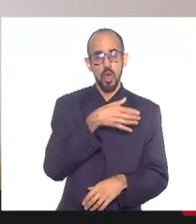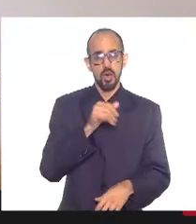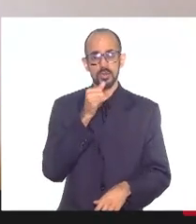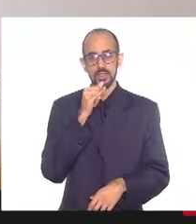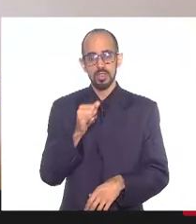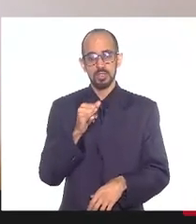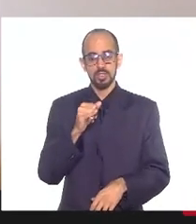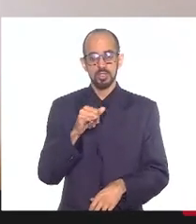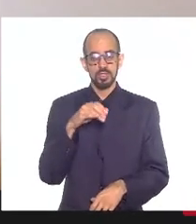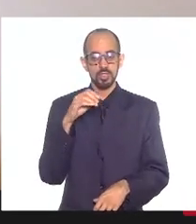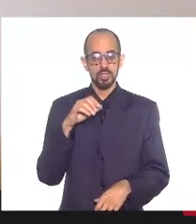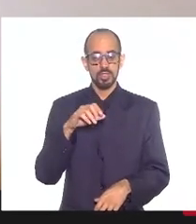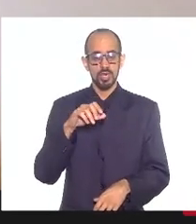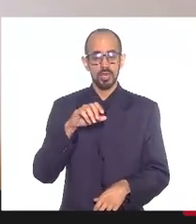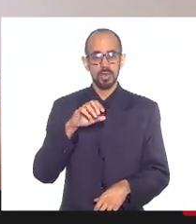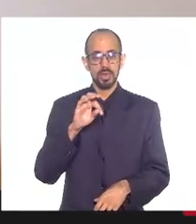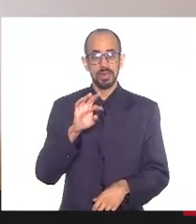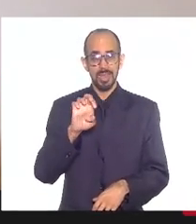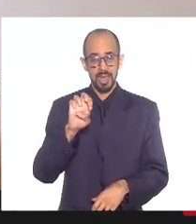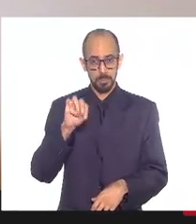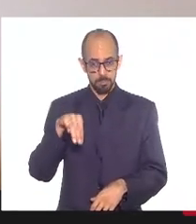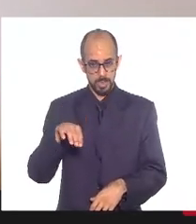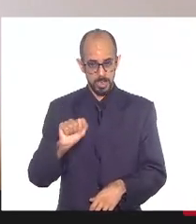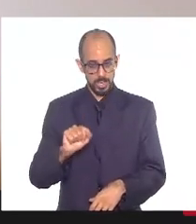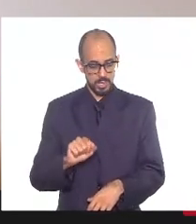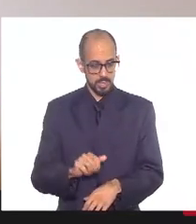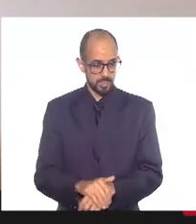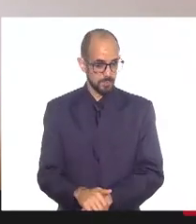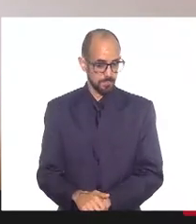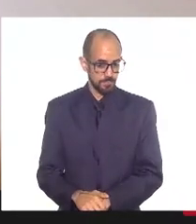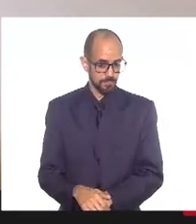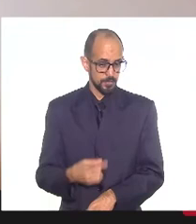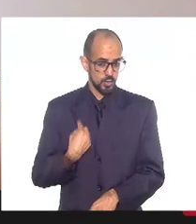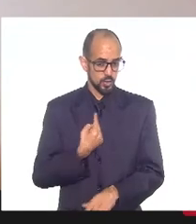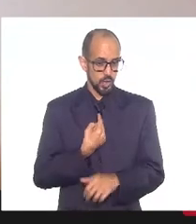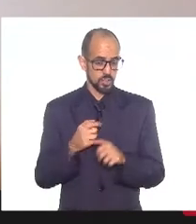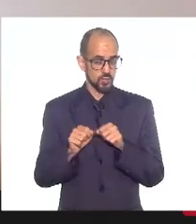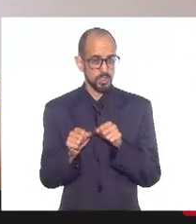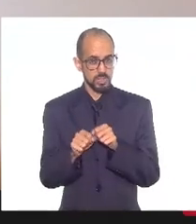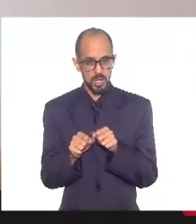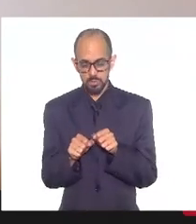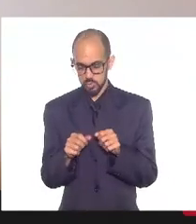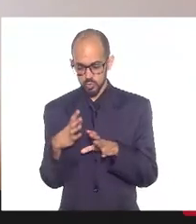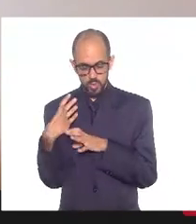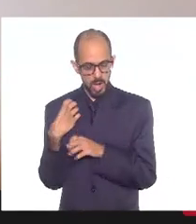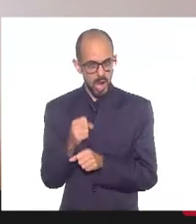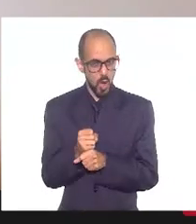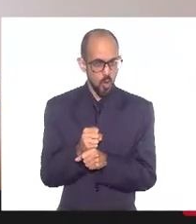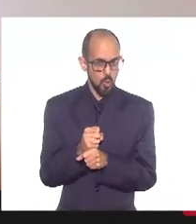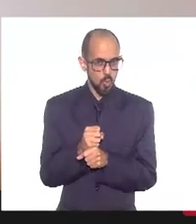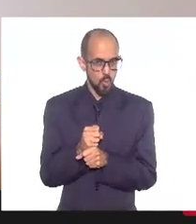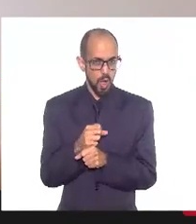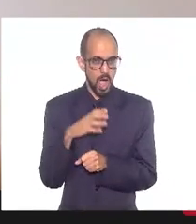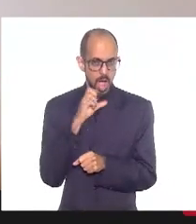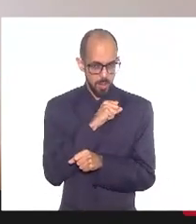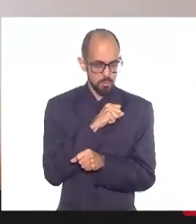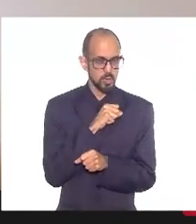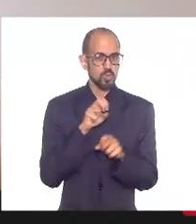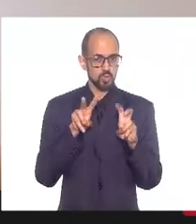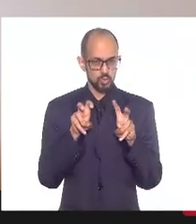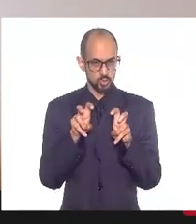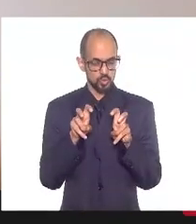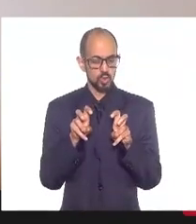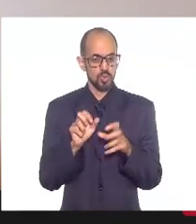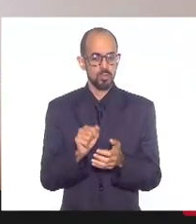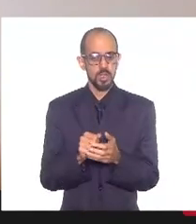do Sudeste aproveitando o gás nacional. Fizemos no IBP um rápido cálculo sobre as